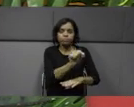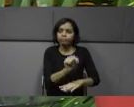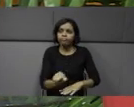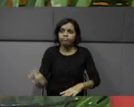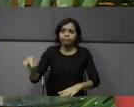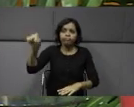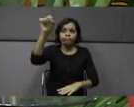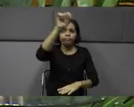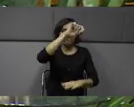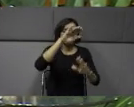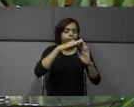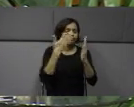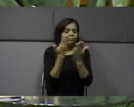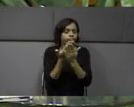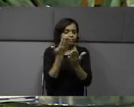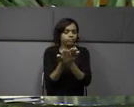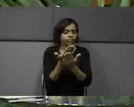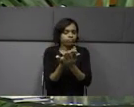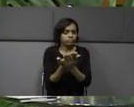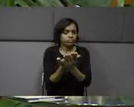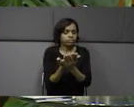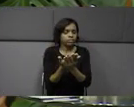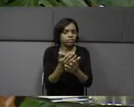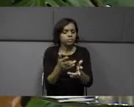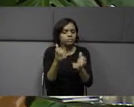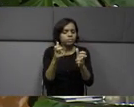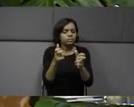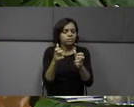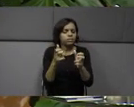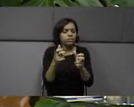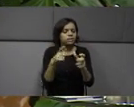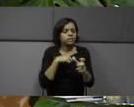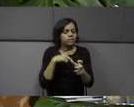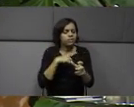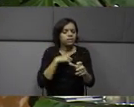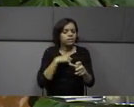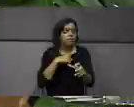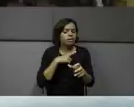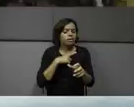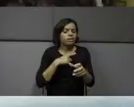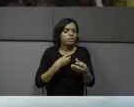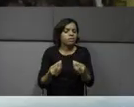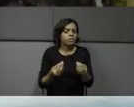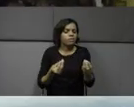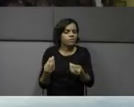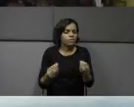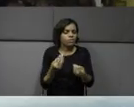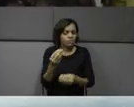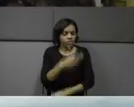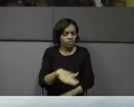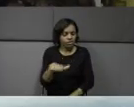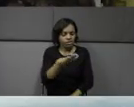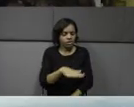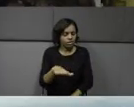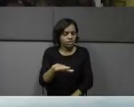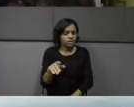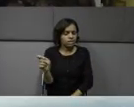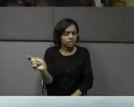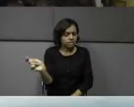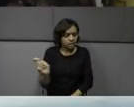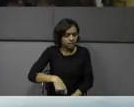escolas do iapó cacho e a gente tem um acúmulo de não participação de setor que é fundamental para a construção